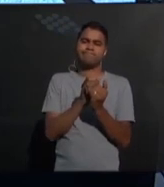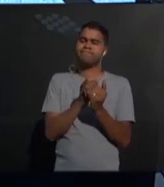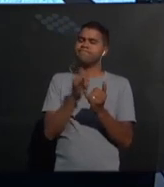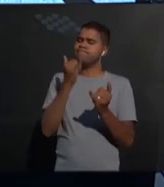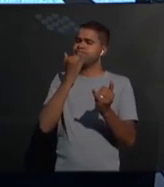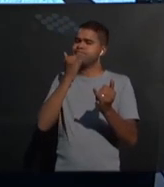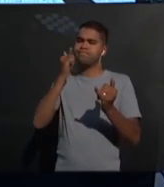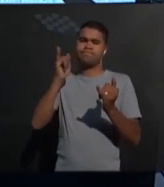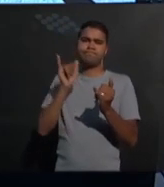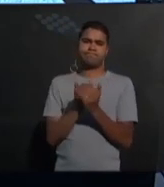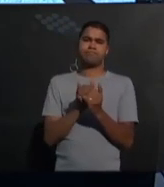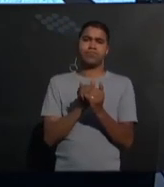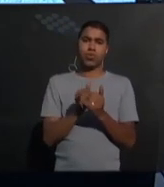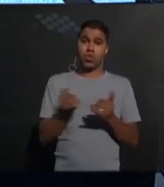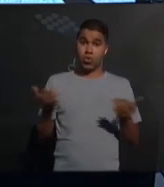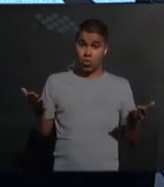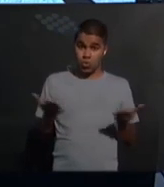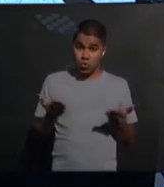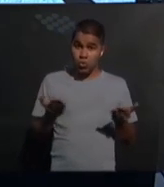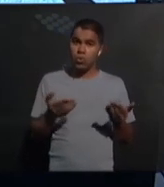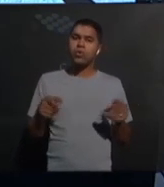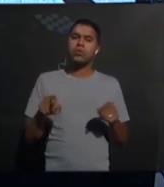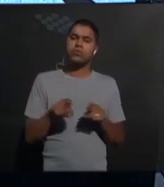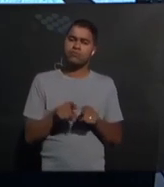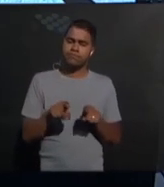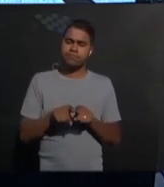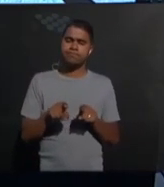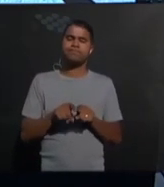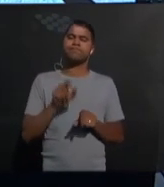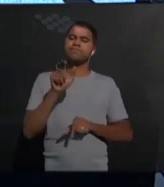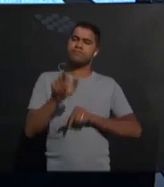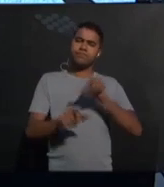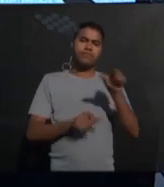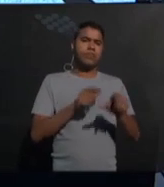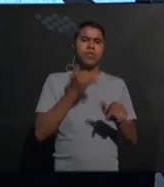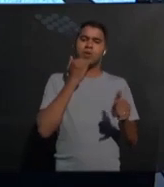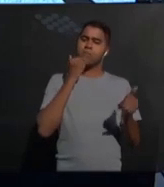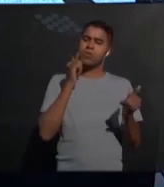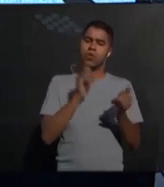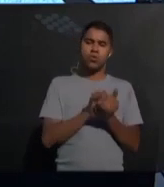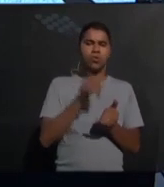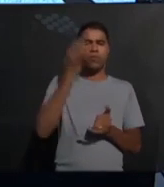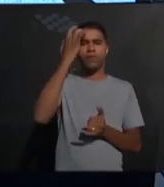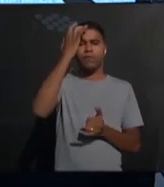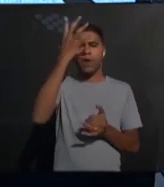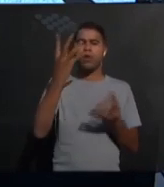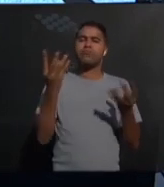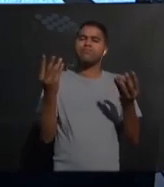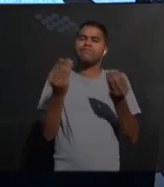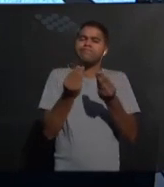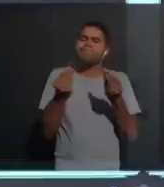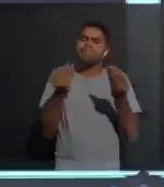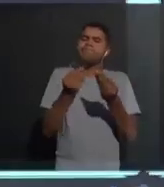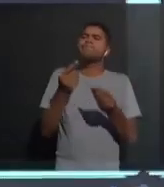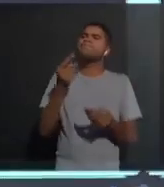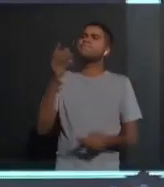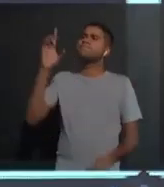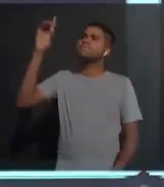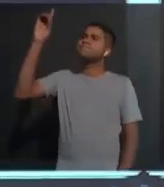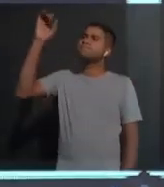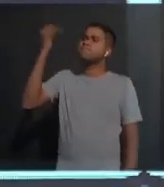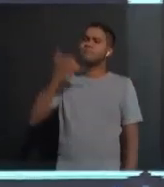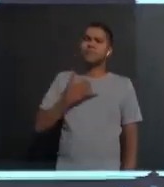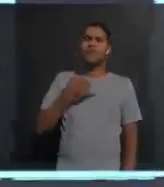perdoar e hoje eu também me tornei uma pessoa que perdoa mais fácil mais sensível à voz de deus se